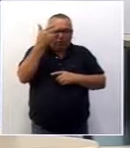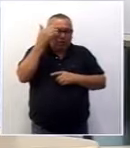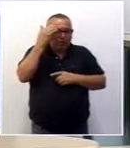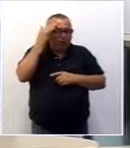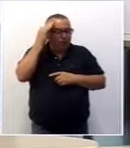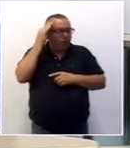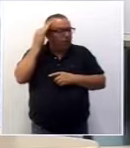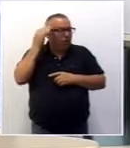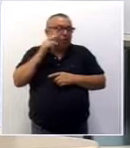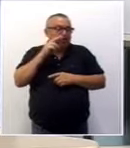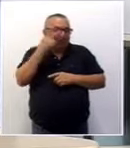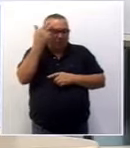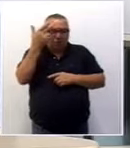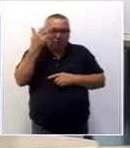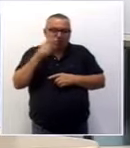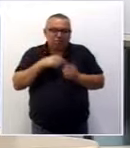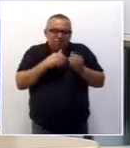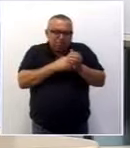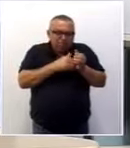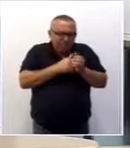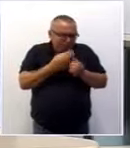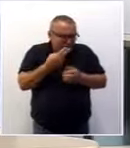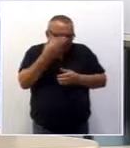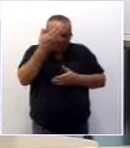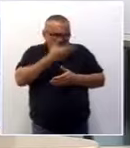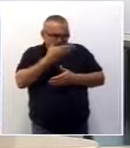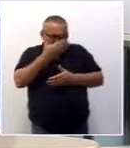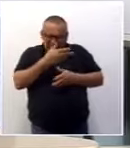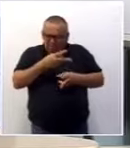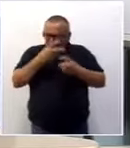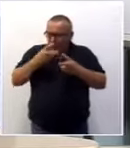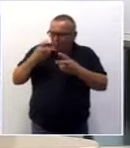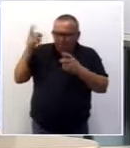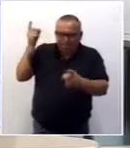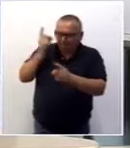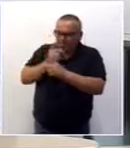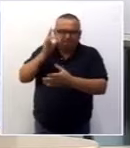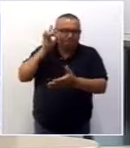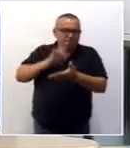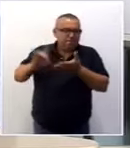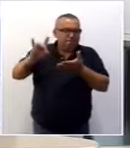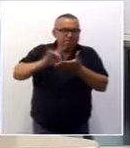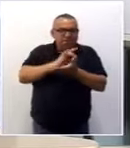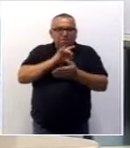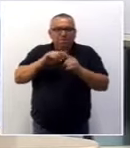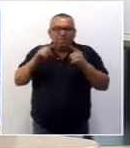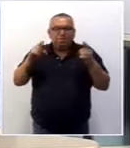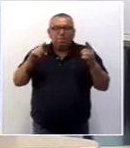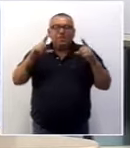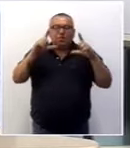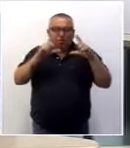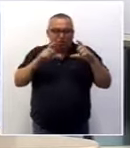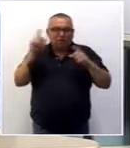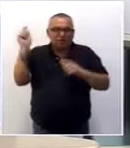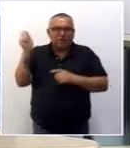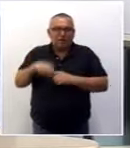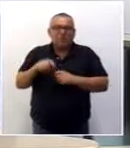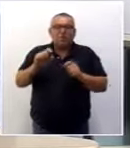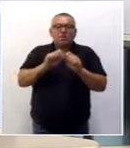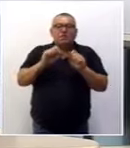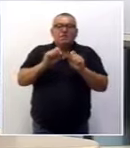visível, aquela camuflagem não deixava que se observasse, né, o que estava escondido, né, que tinha uma camuflagem